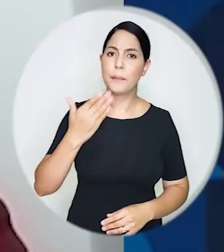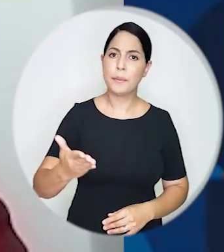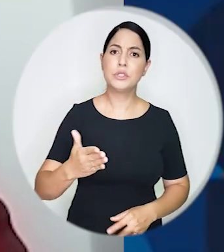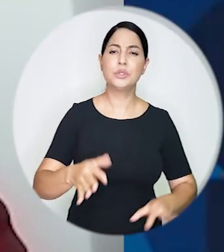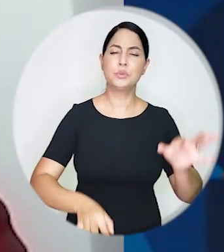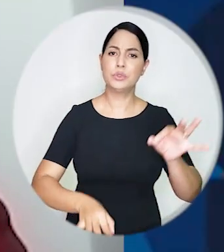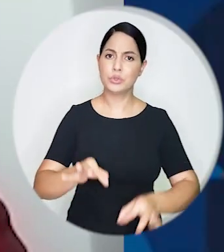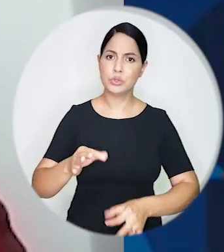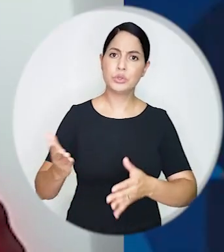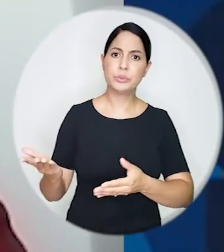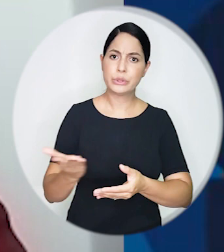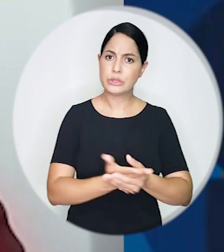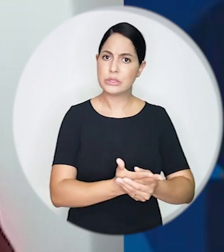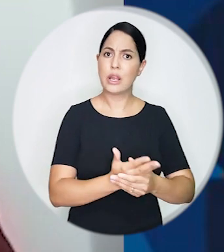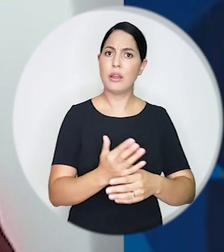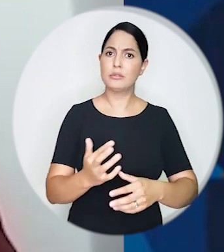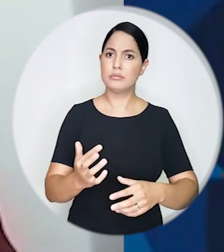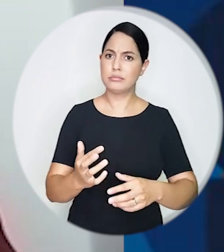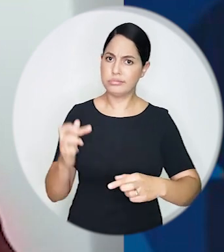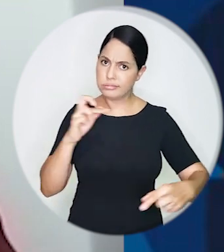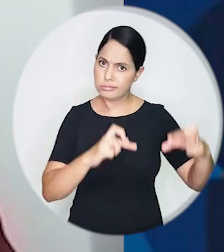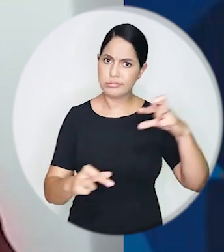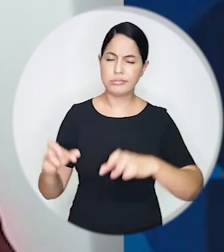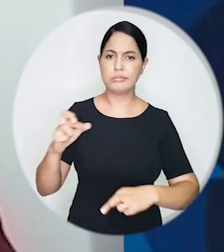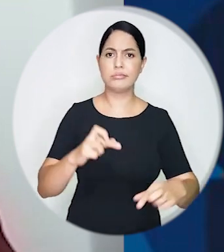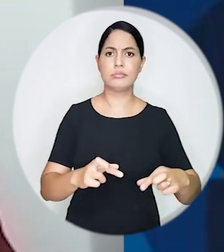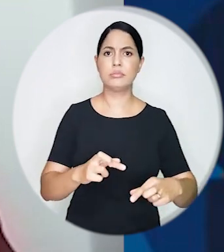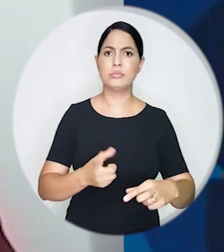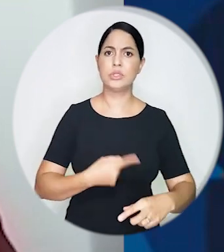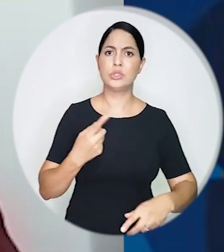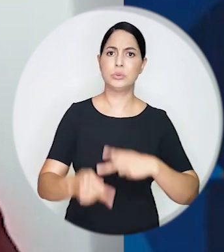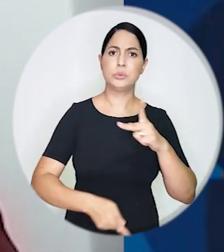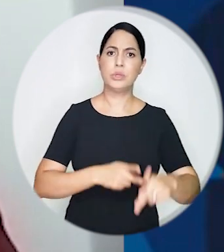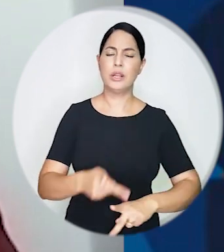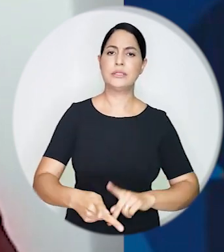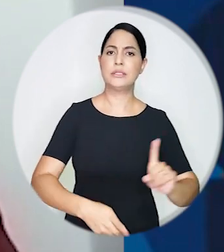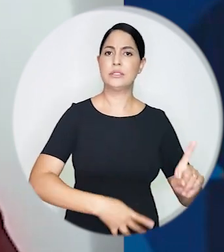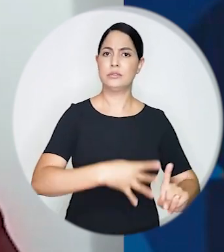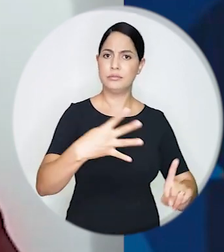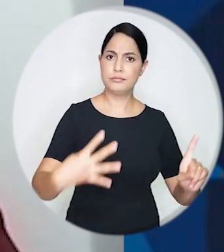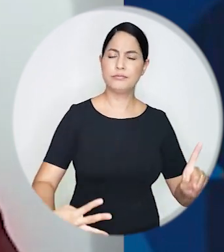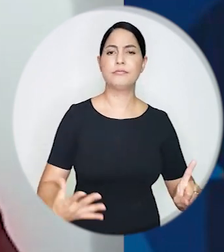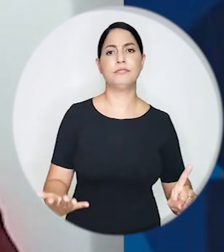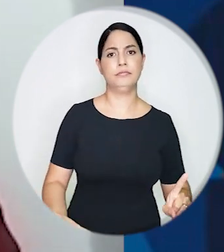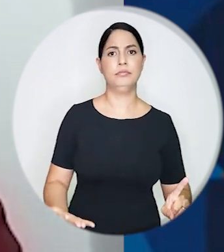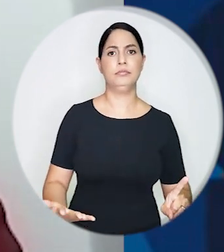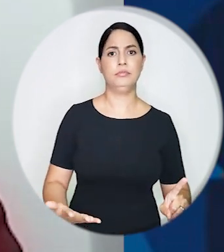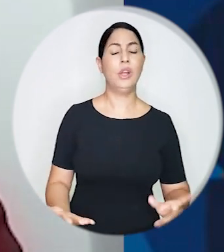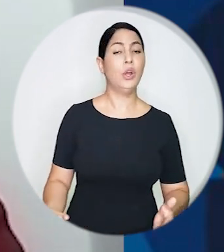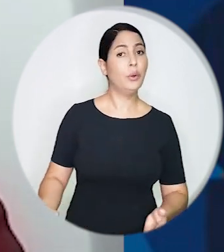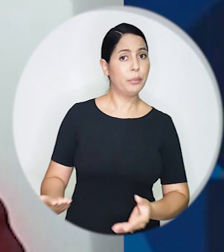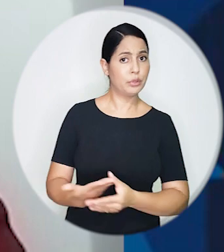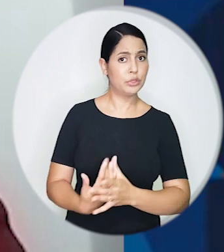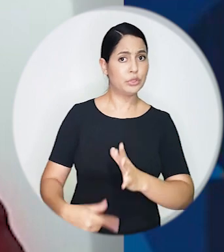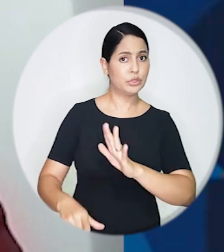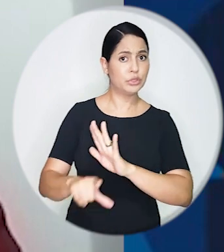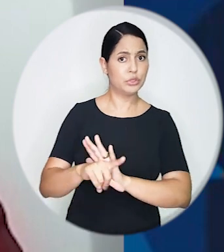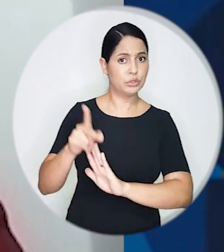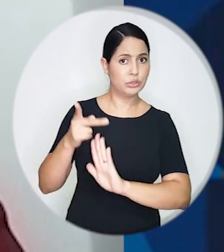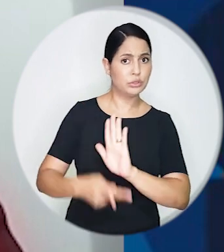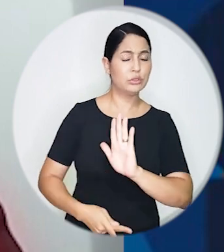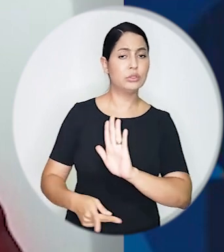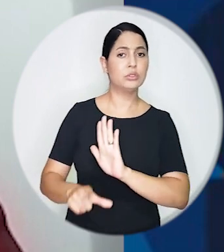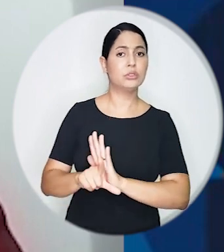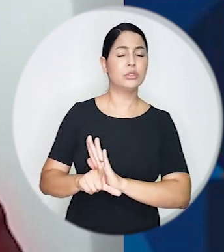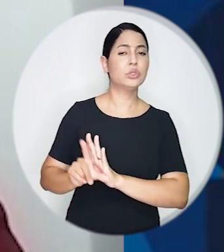processos judiciais em trâmite em relação à população LGBTI+, no Brasil, e também dos projetos de lei, foi alvo de